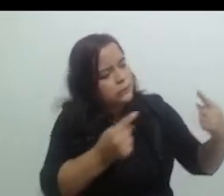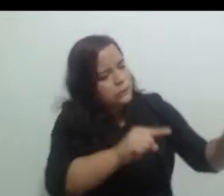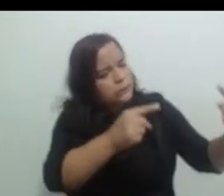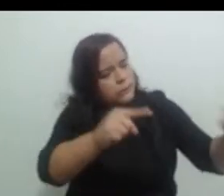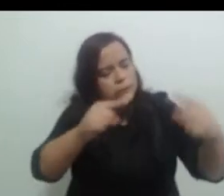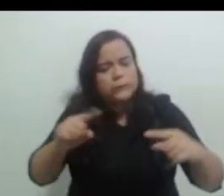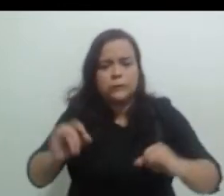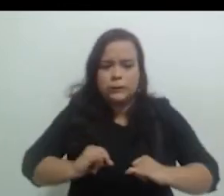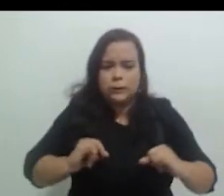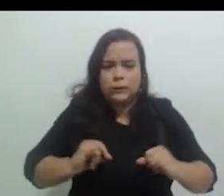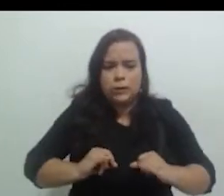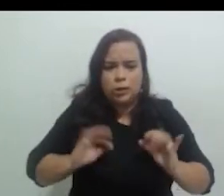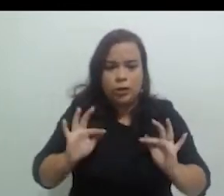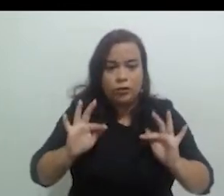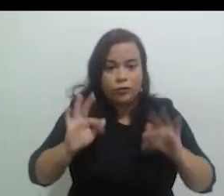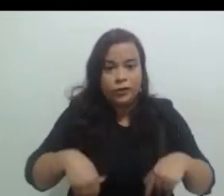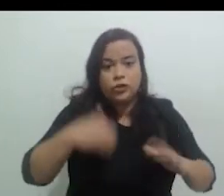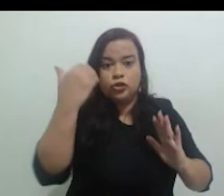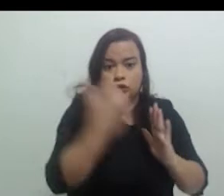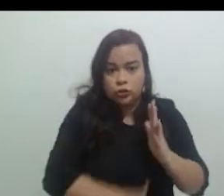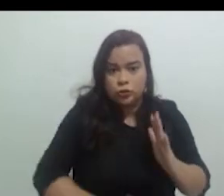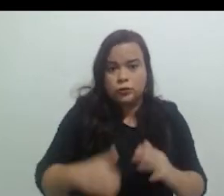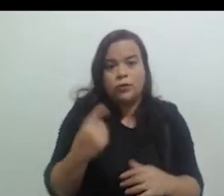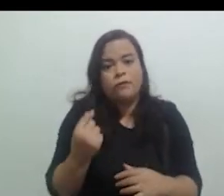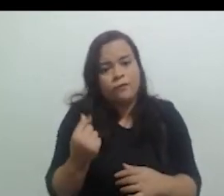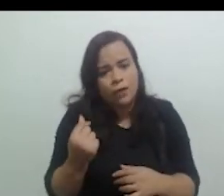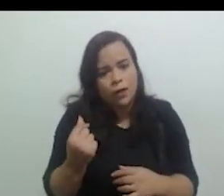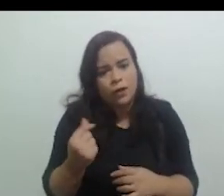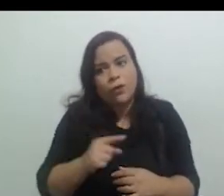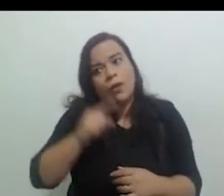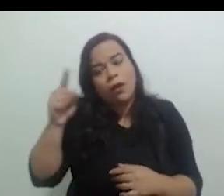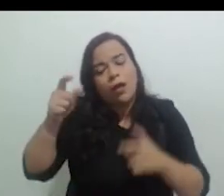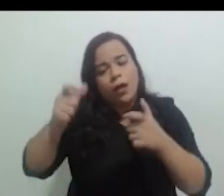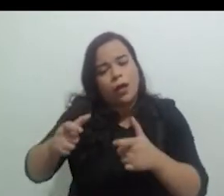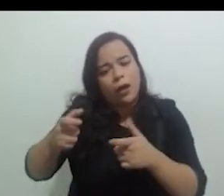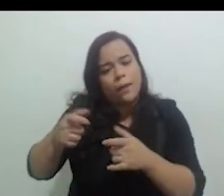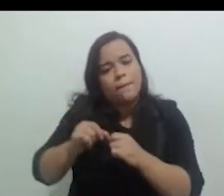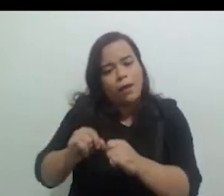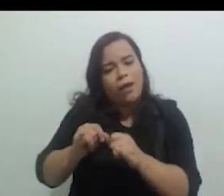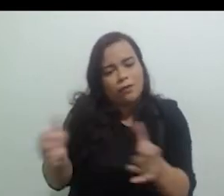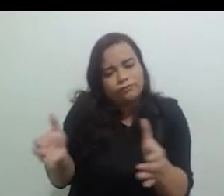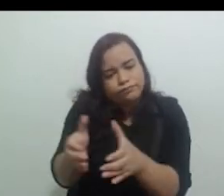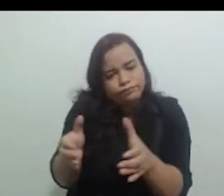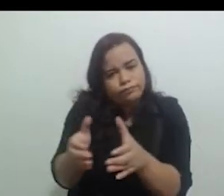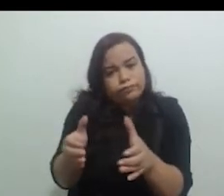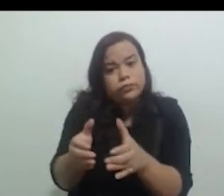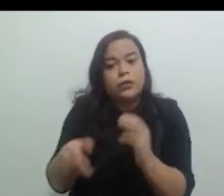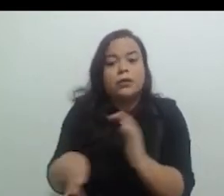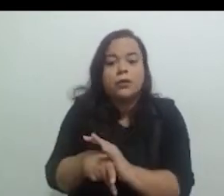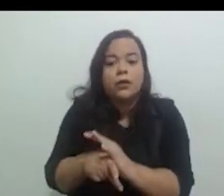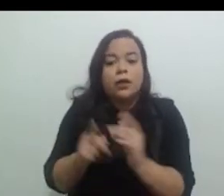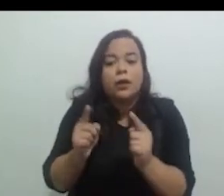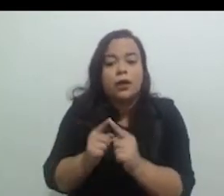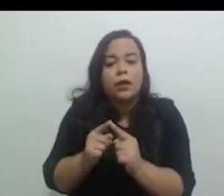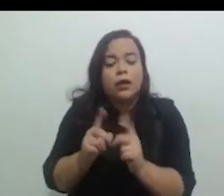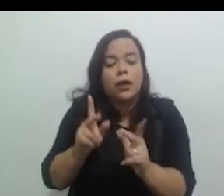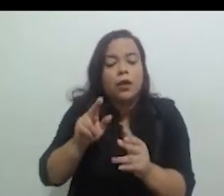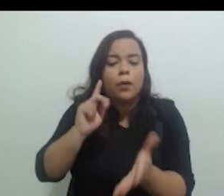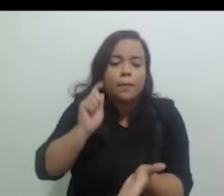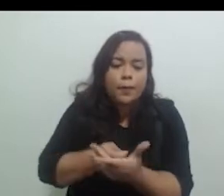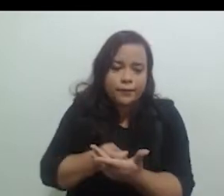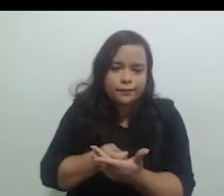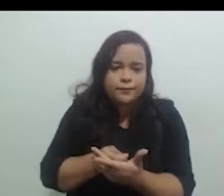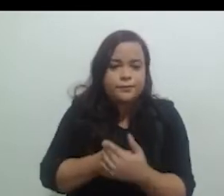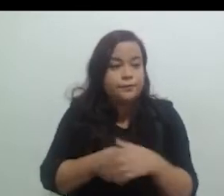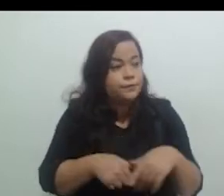uma mercearia como forma de pagamento, tendo os trabalhadores que realizarem a agricultura de subsistência